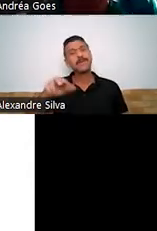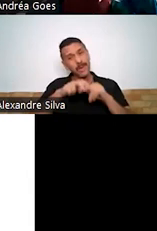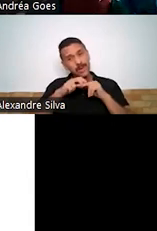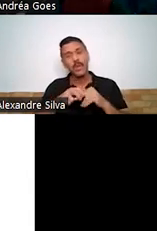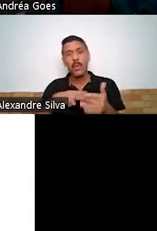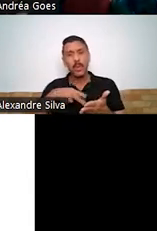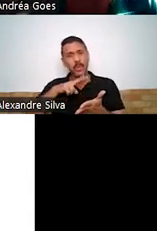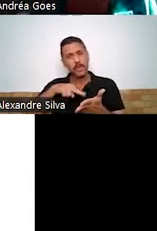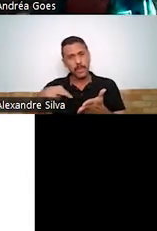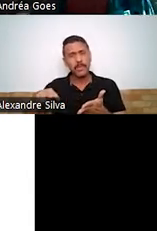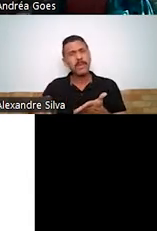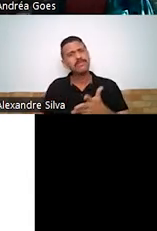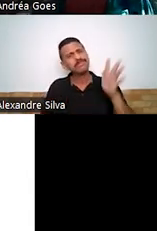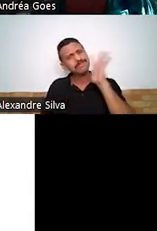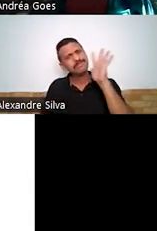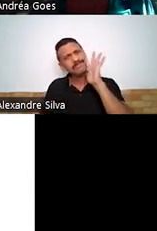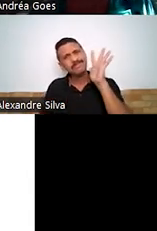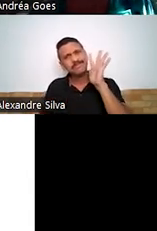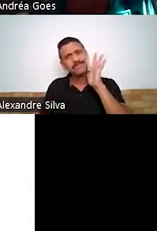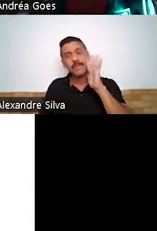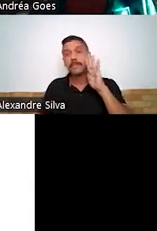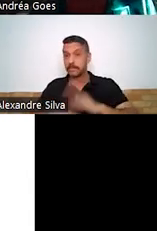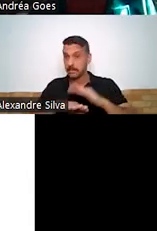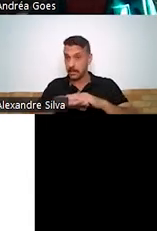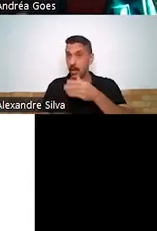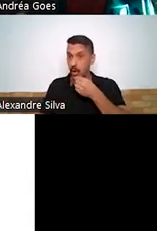li, eu tive essa sensação, embora sendo escrita por um homem,